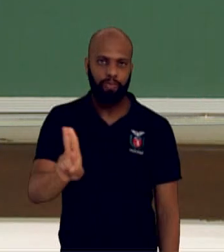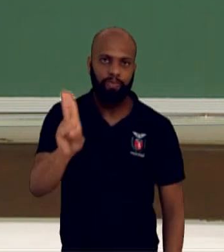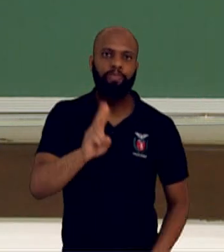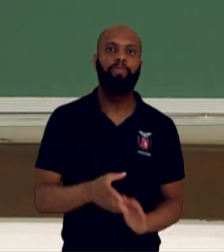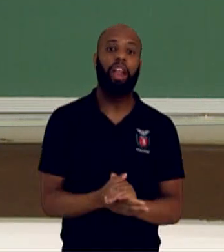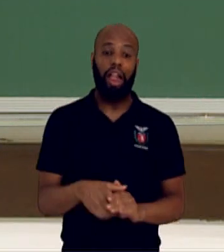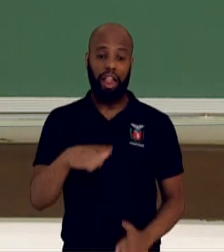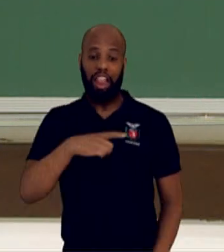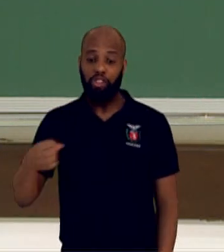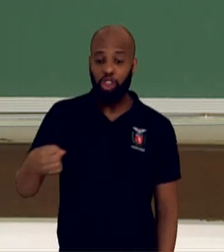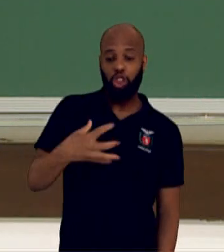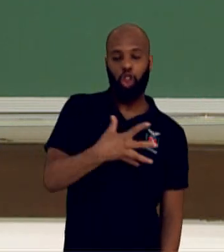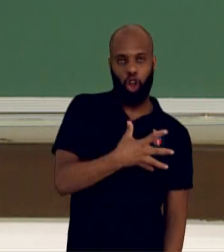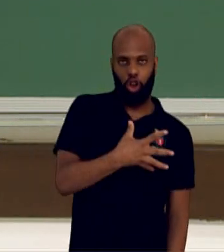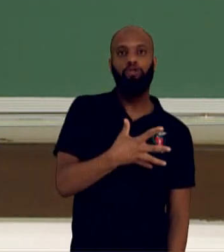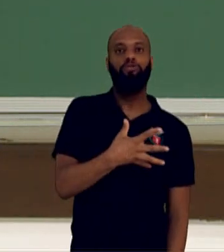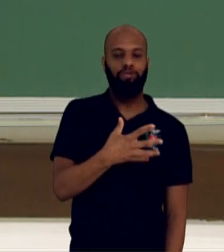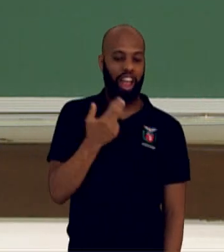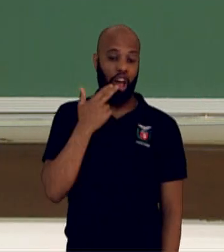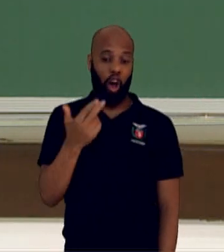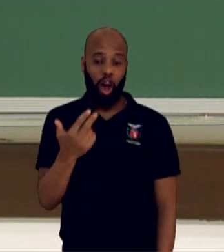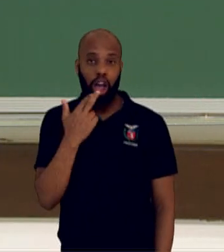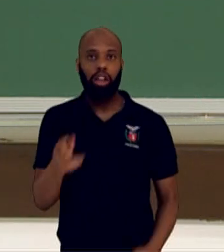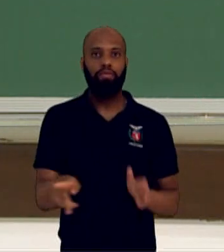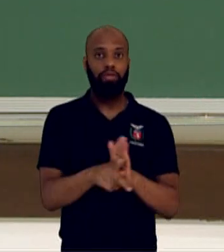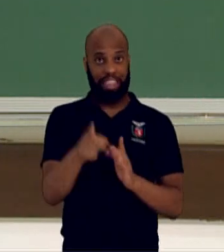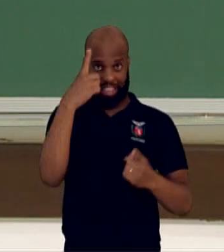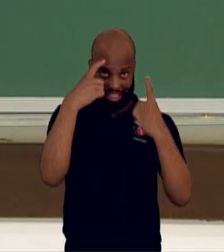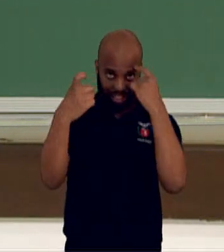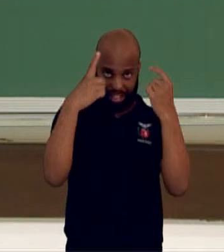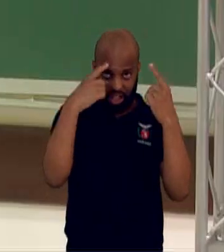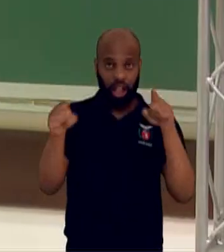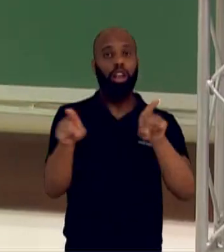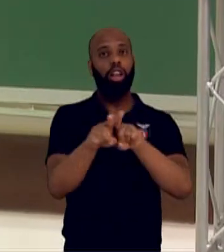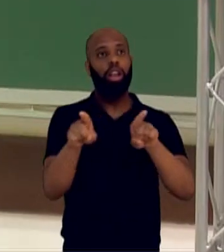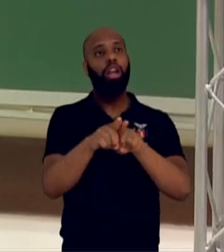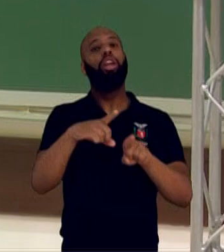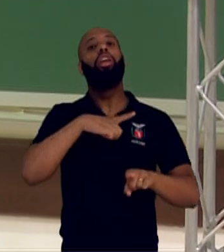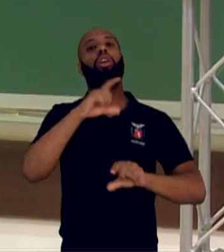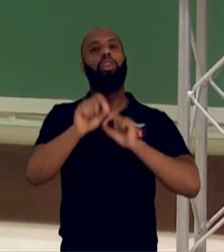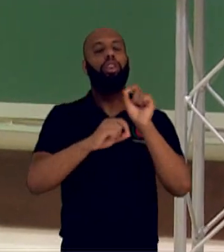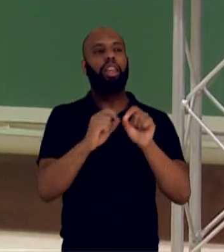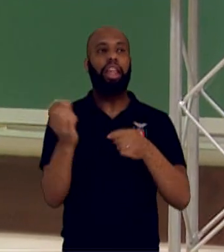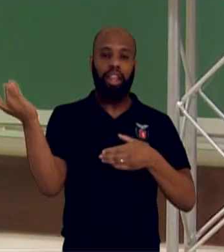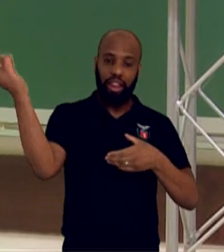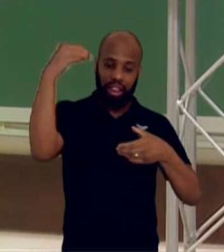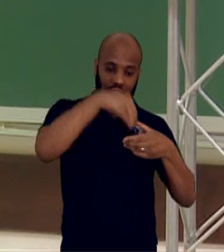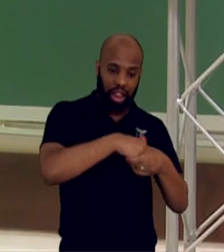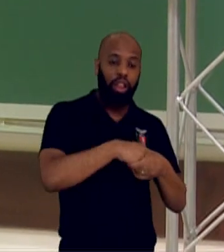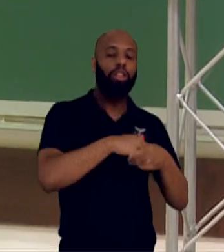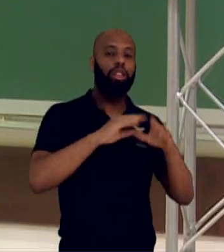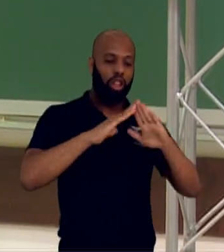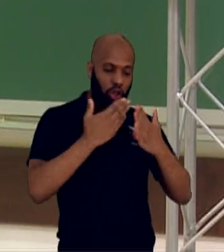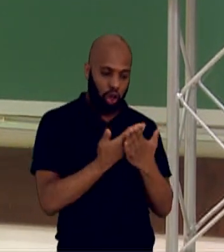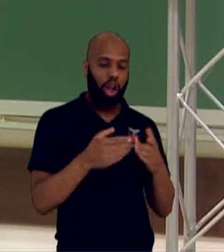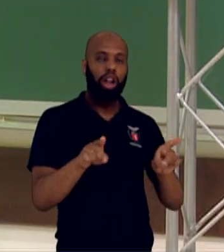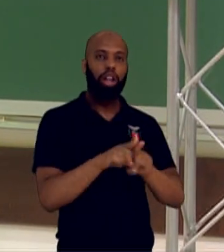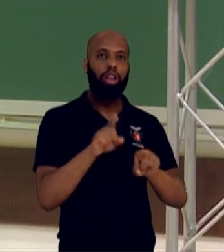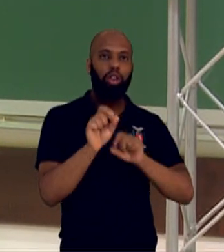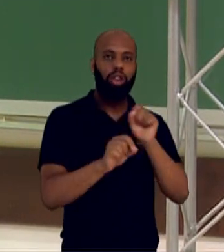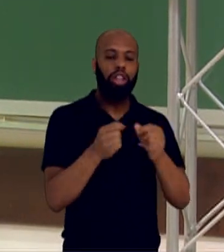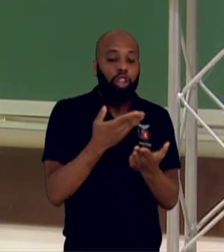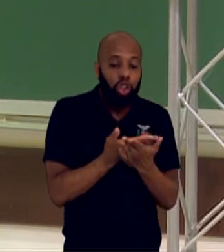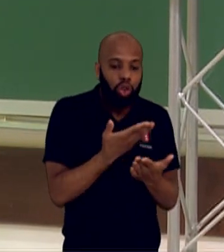trouxe aí novas ideias, além de ter trazido para dentro da escola o estudo